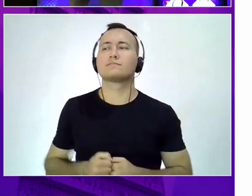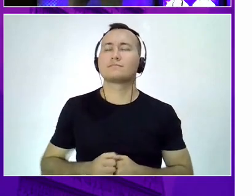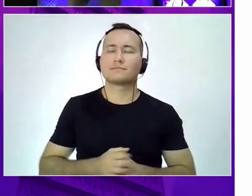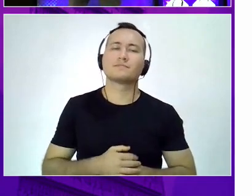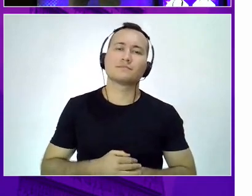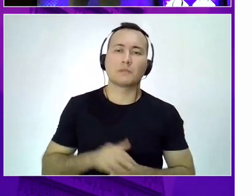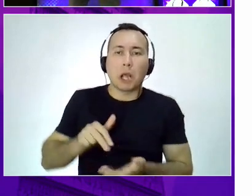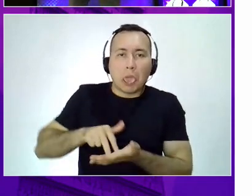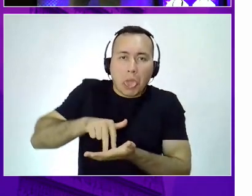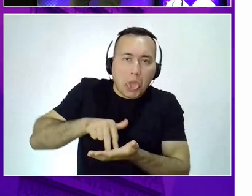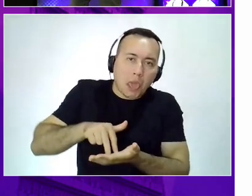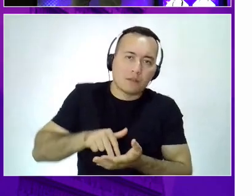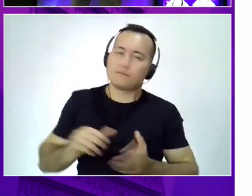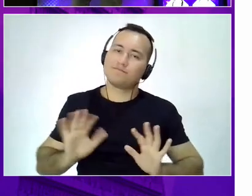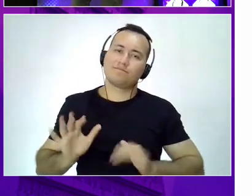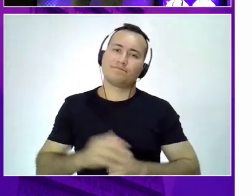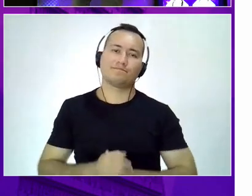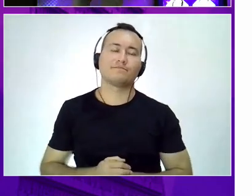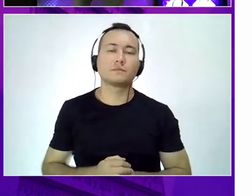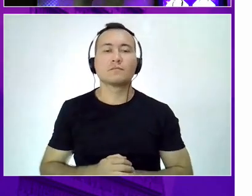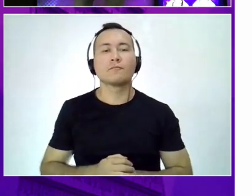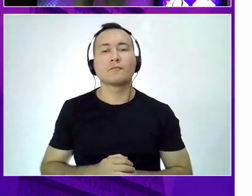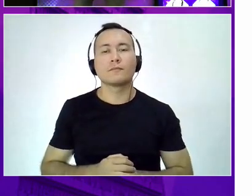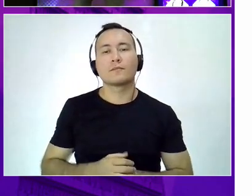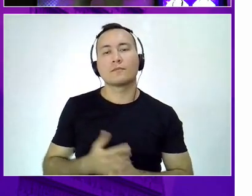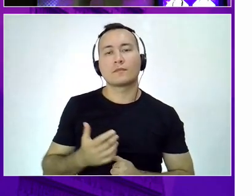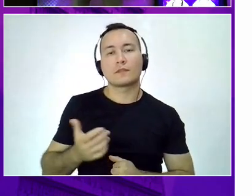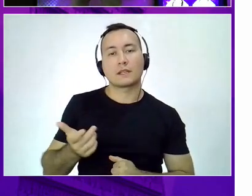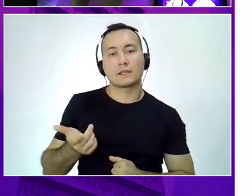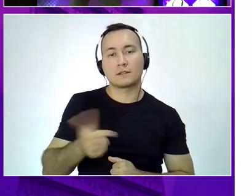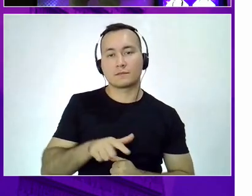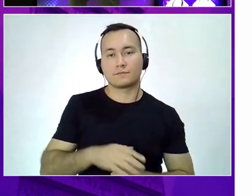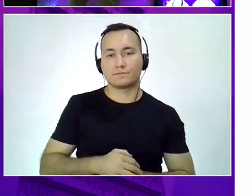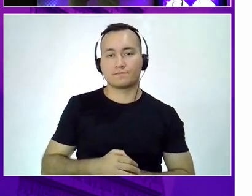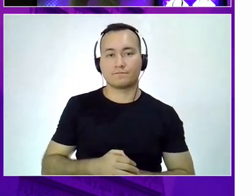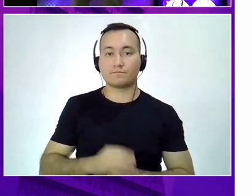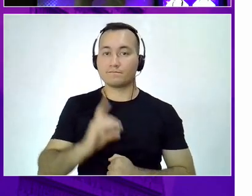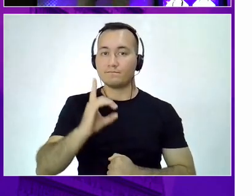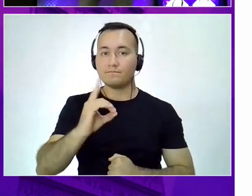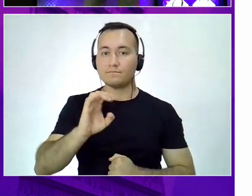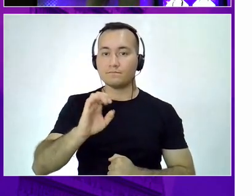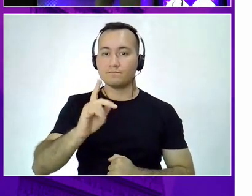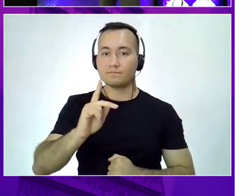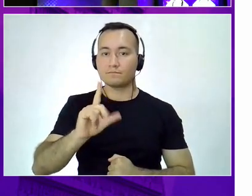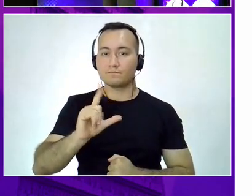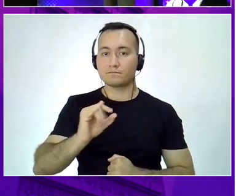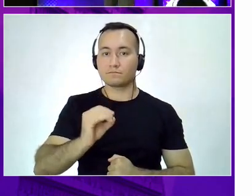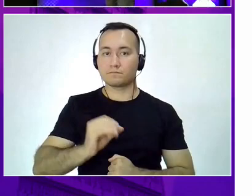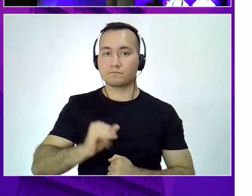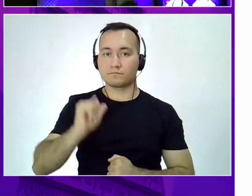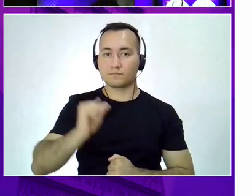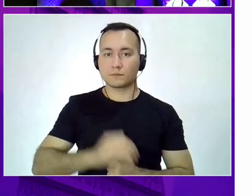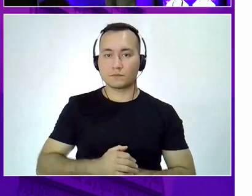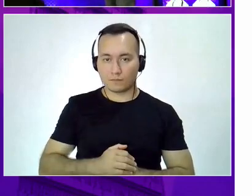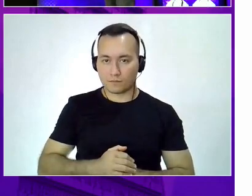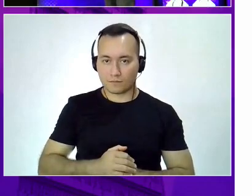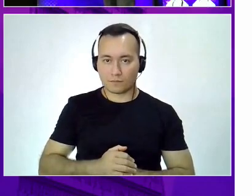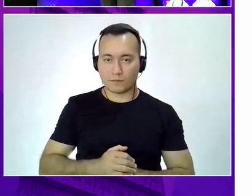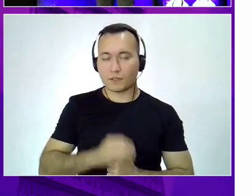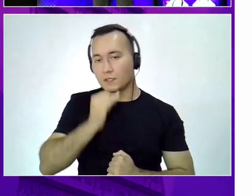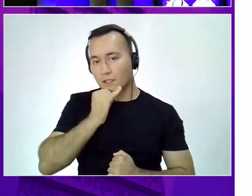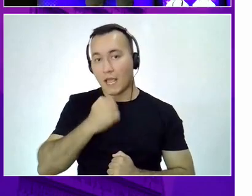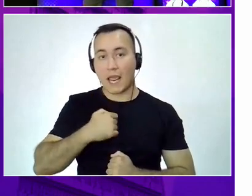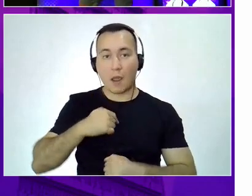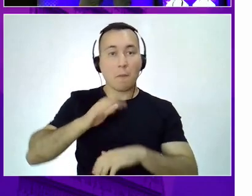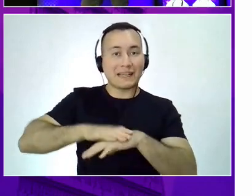tem lá um deploy automatizado, bacana. Mas eu tenho que sempre rodar uma migração de dados aqui manualmente. Ou eu tenho que atualizar alguma coisa aqui manualmente.